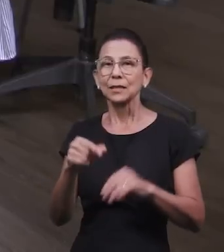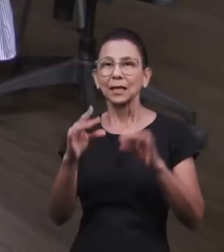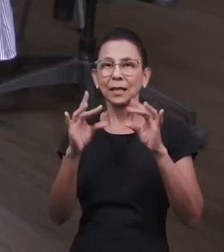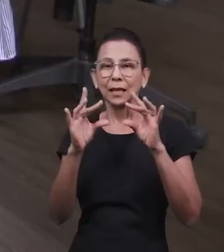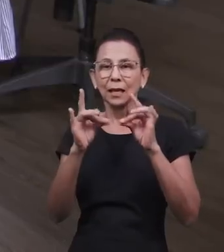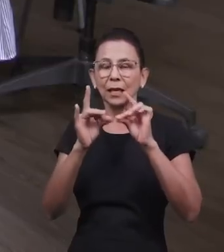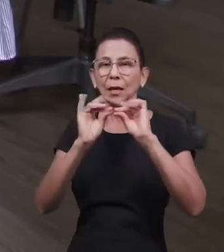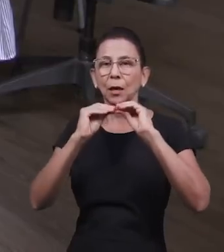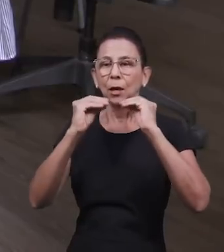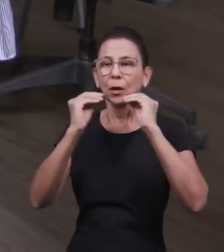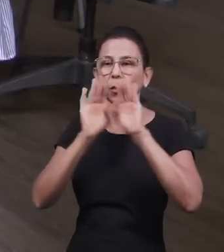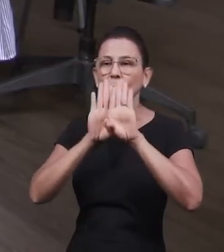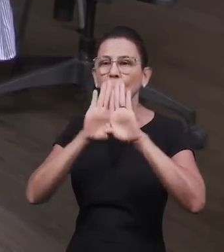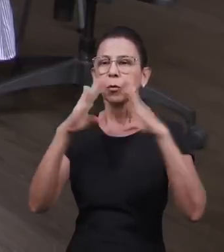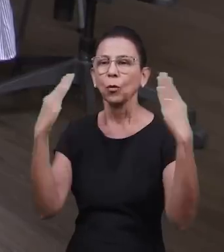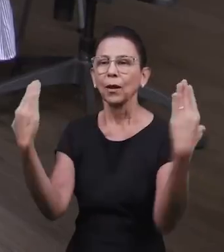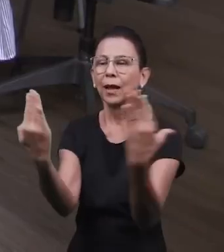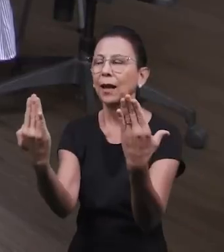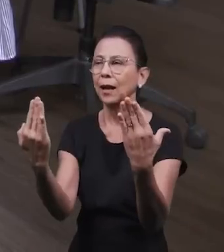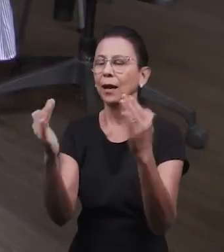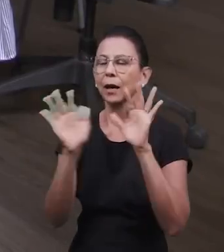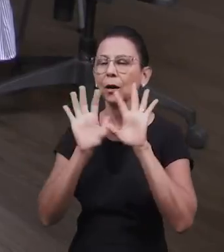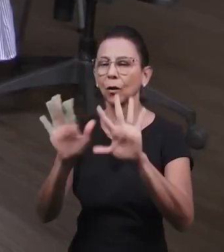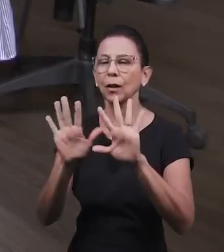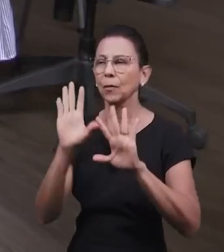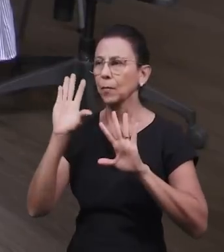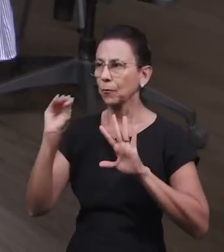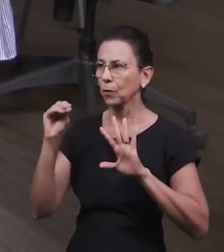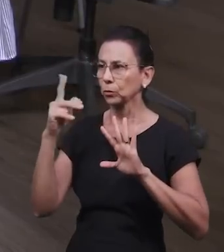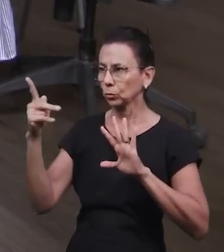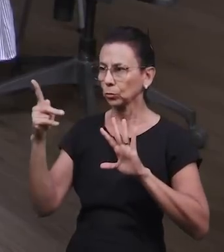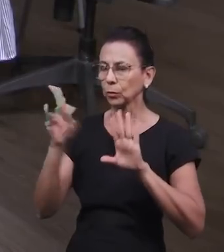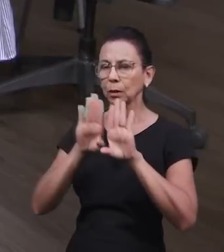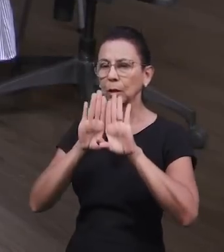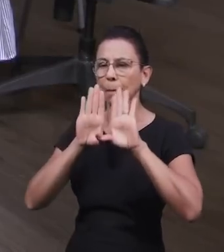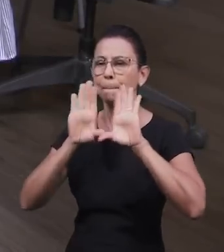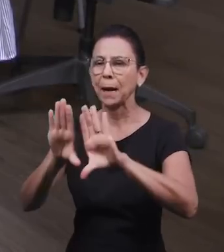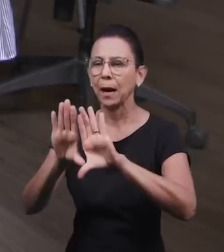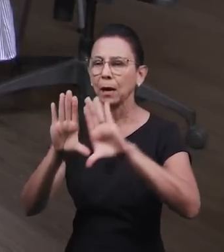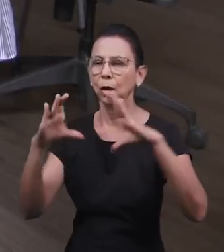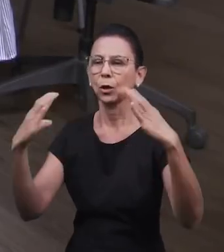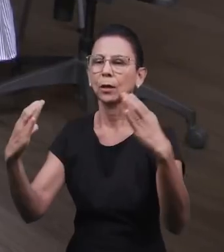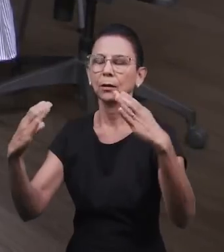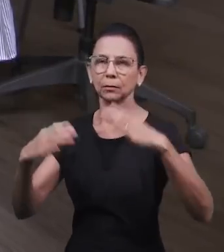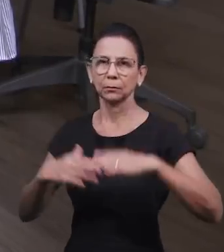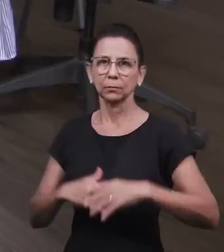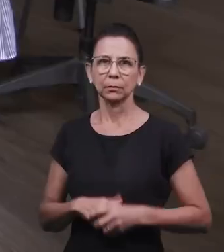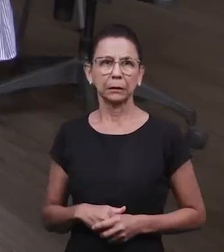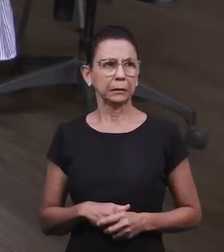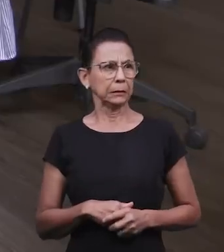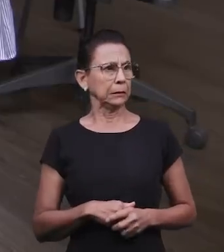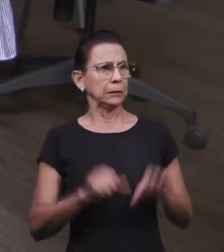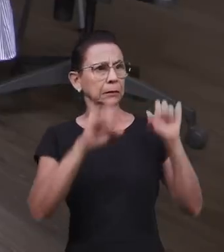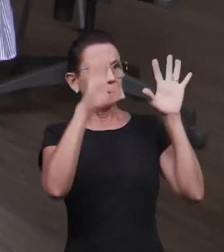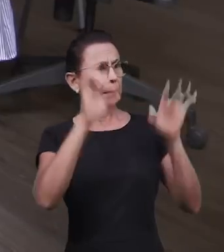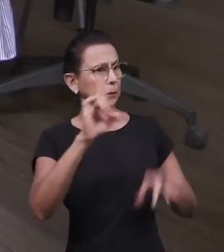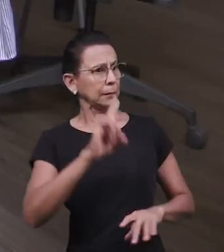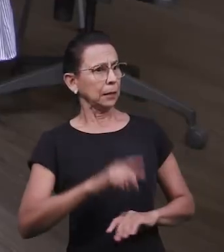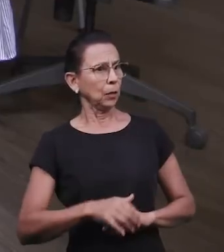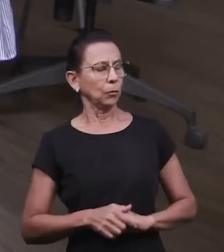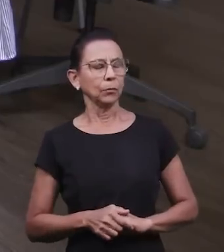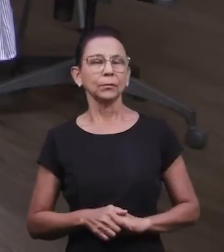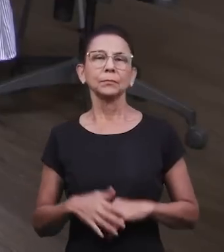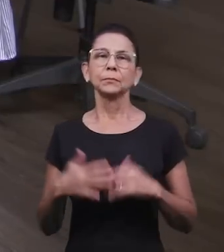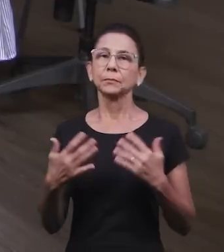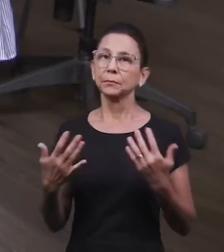mesma coisa de você colocar... Então lembra, poste. Não coloque, se tem dúvida, não, porque é a mesma coisa de você colocar em todos os